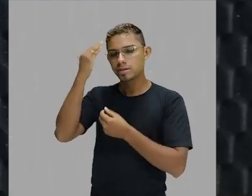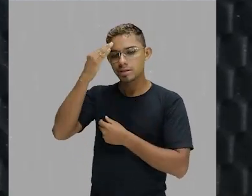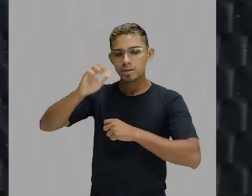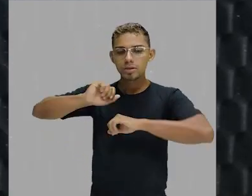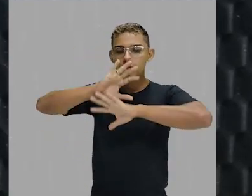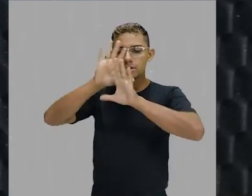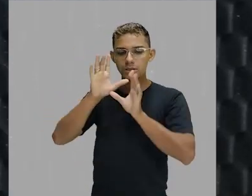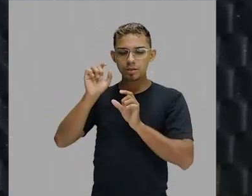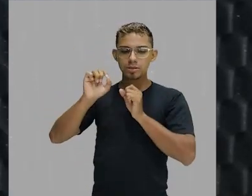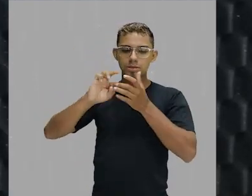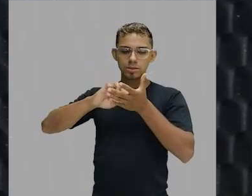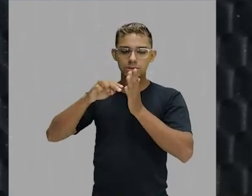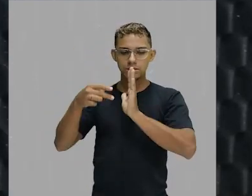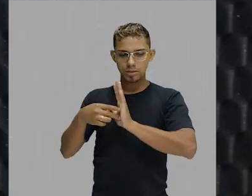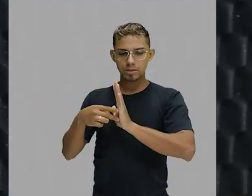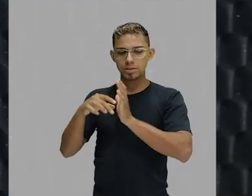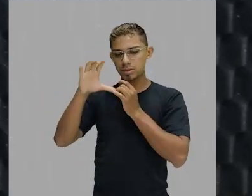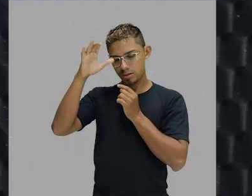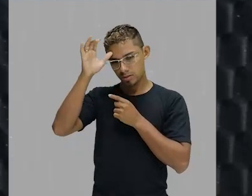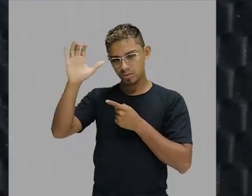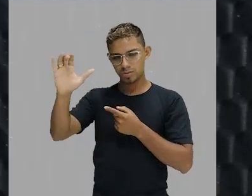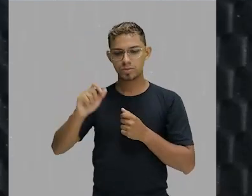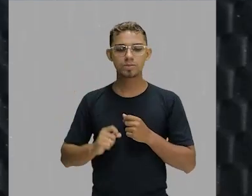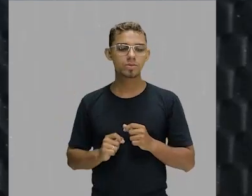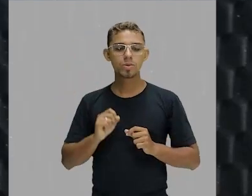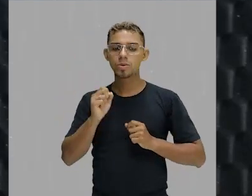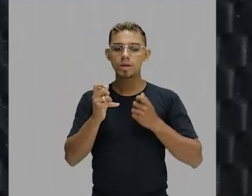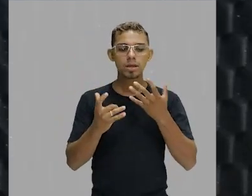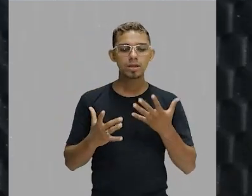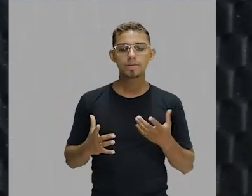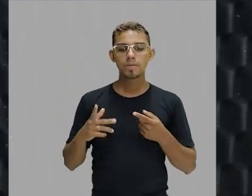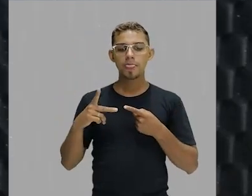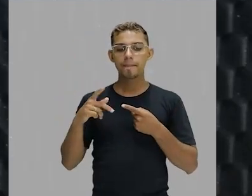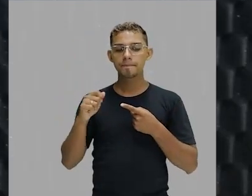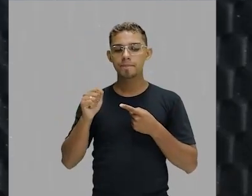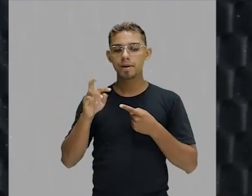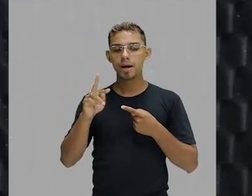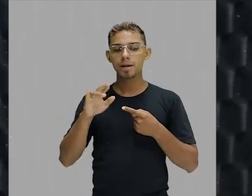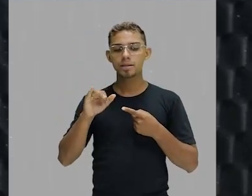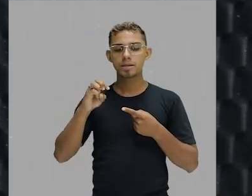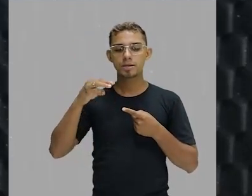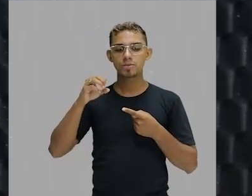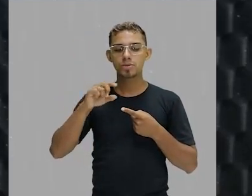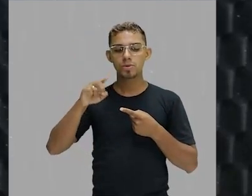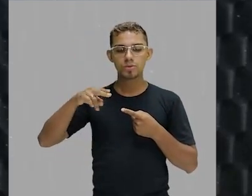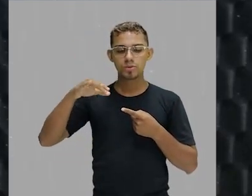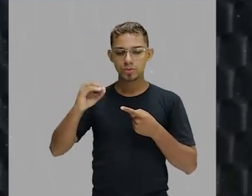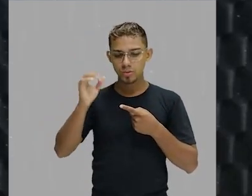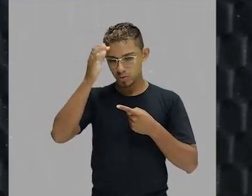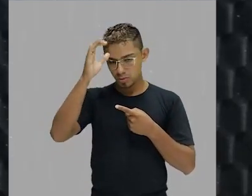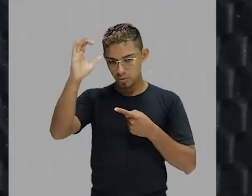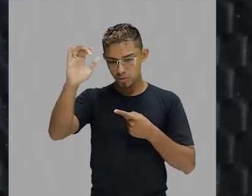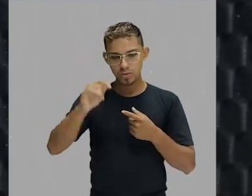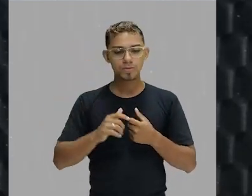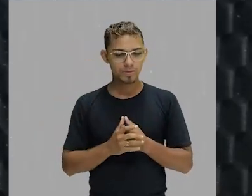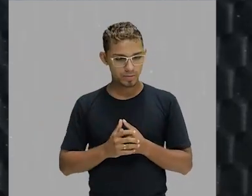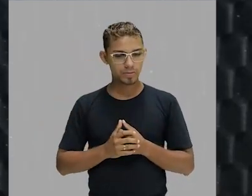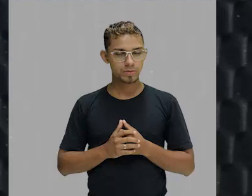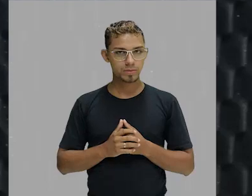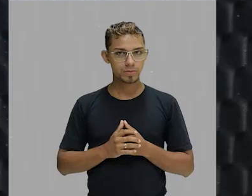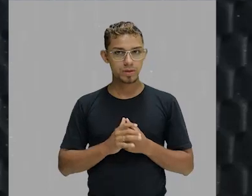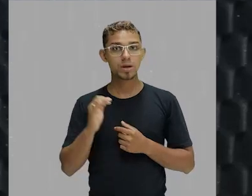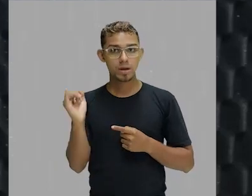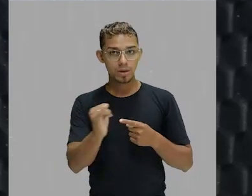patrimônio cultural? Um bem ou vários ligados à natureza, material e imaterial, já explicar isso para vocês,